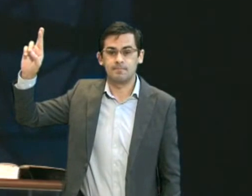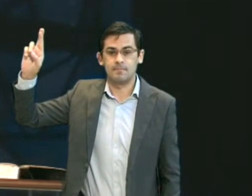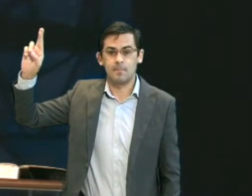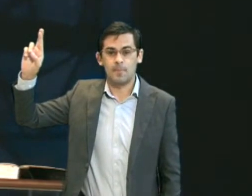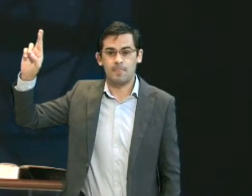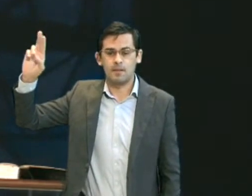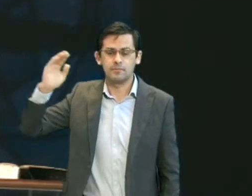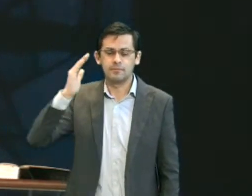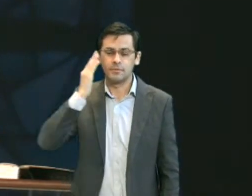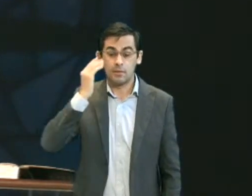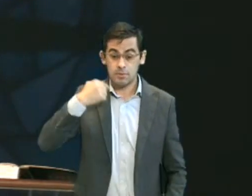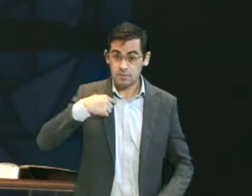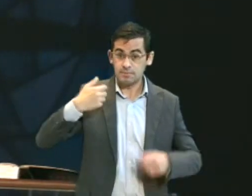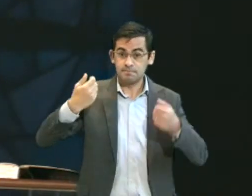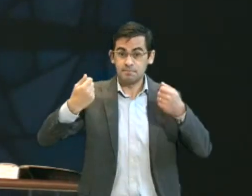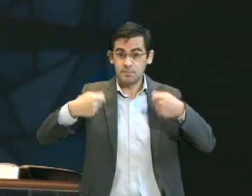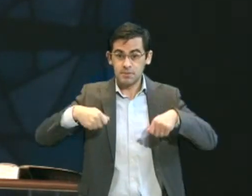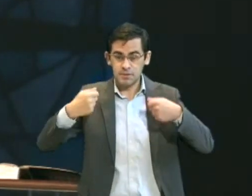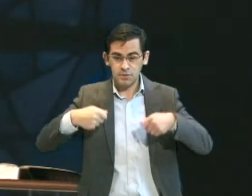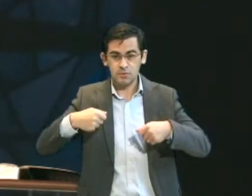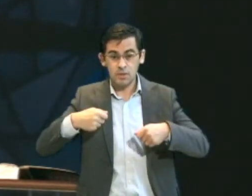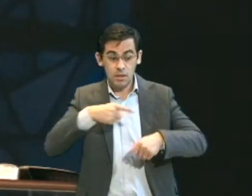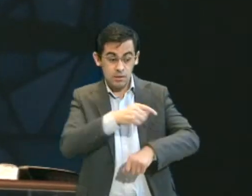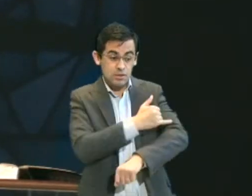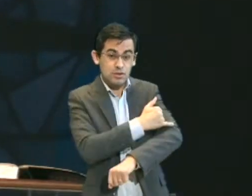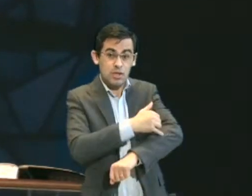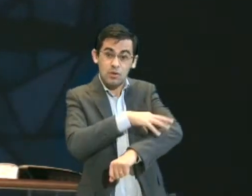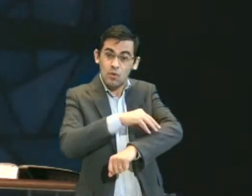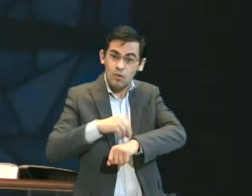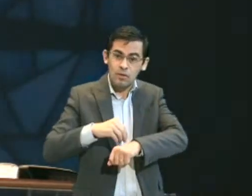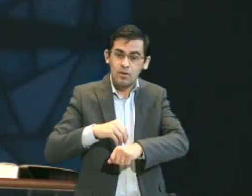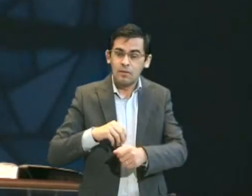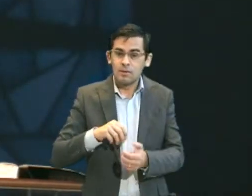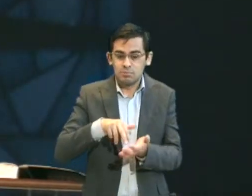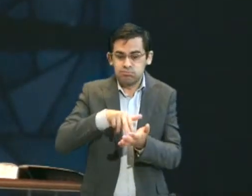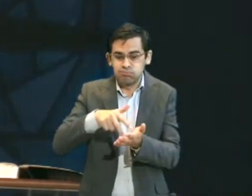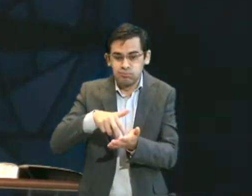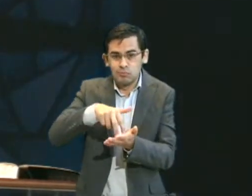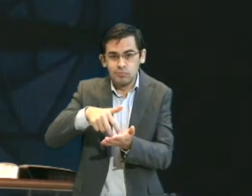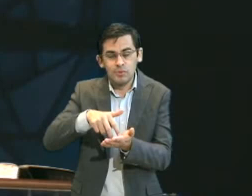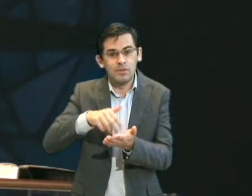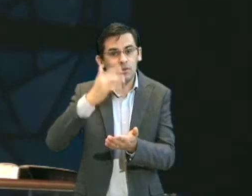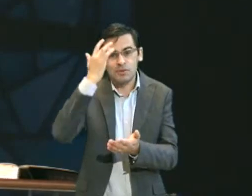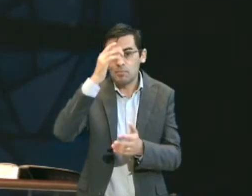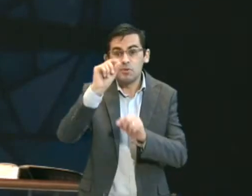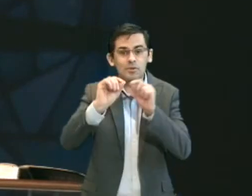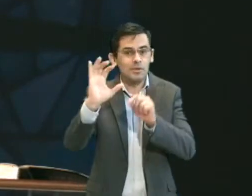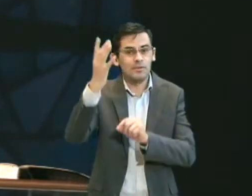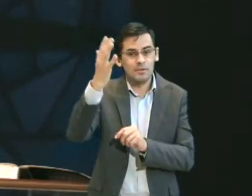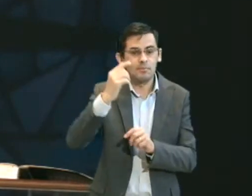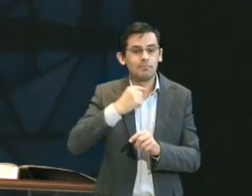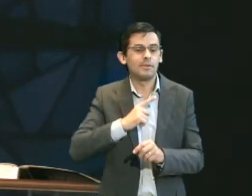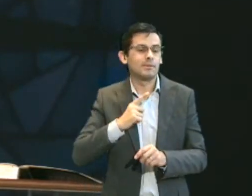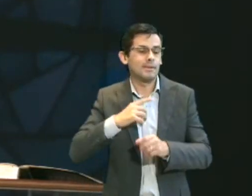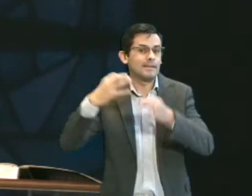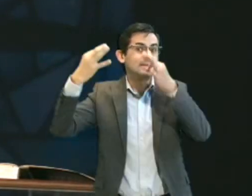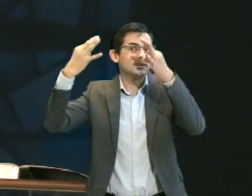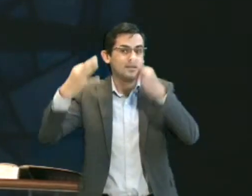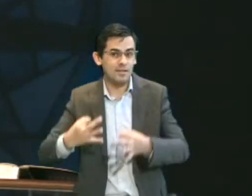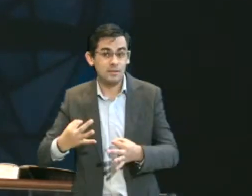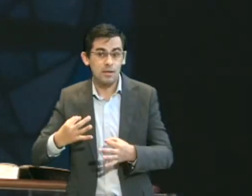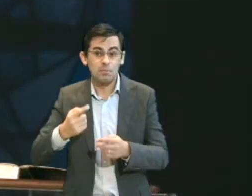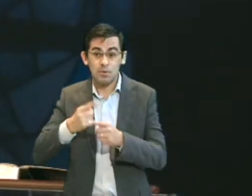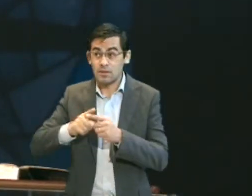Sabe o que eu preciso? Jacó sai dali mancando sem saber o que ia acontecer, mas ele tem uma certeza: o Senhor